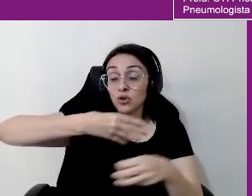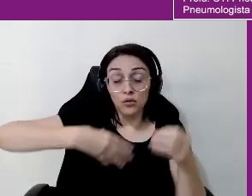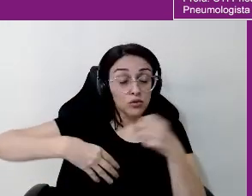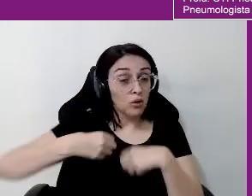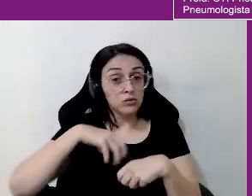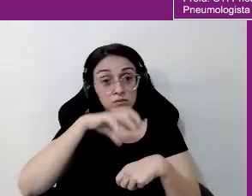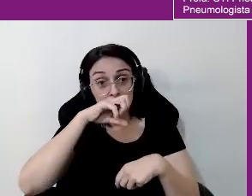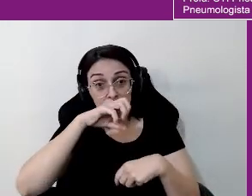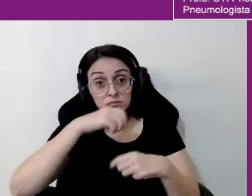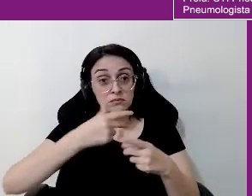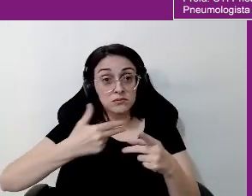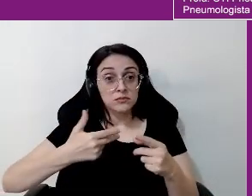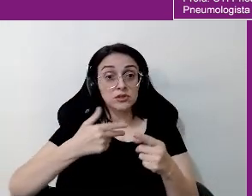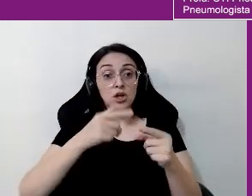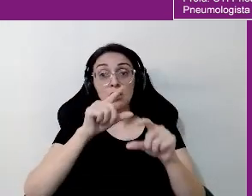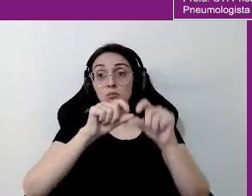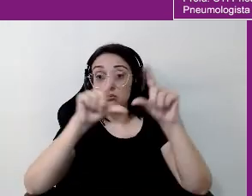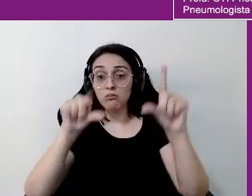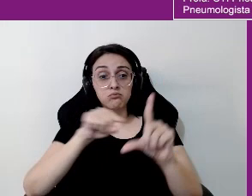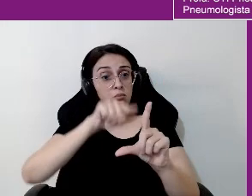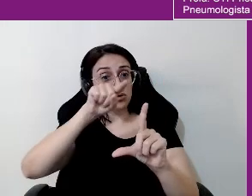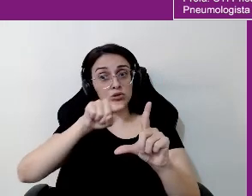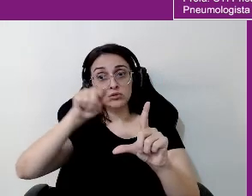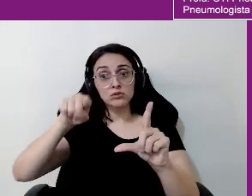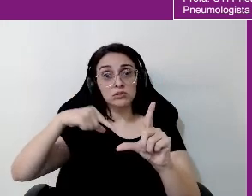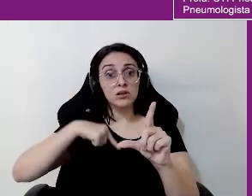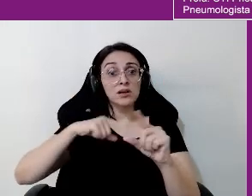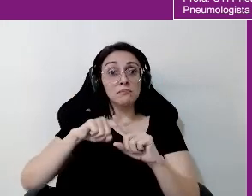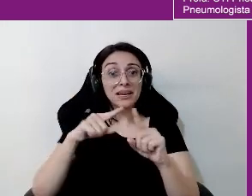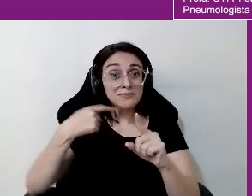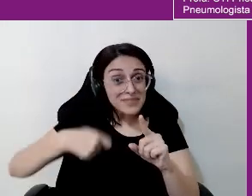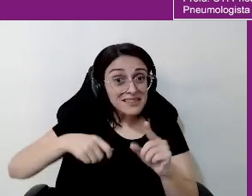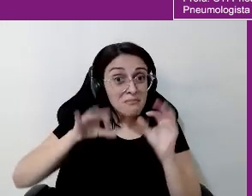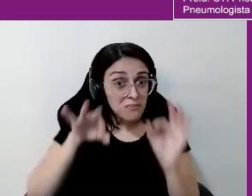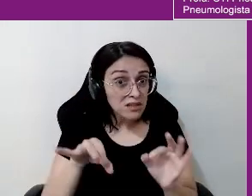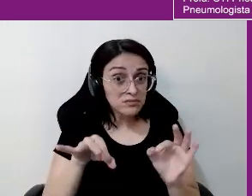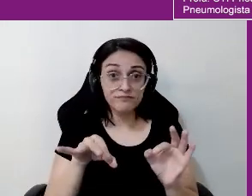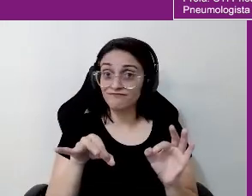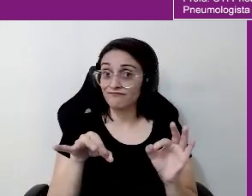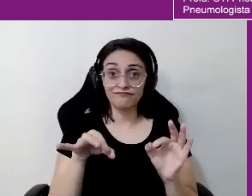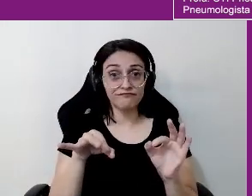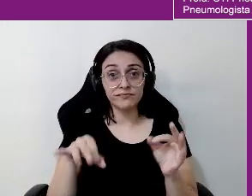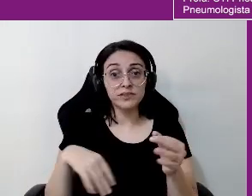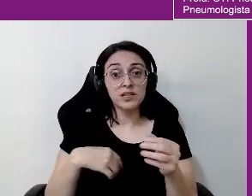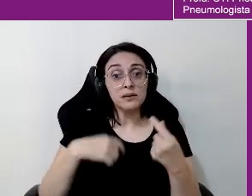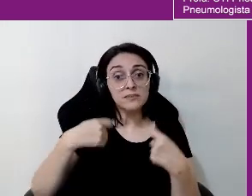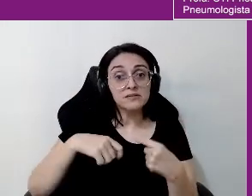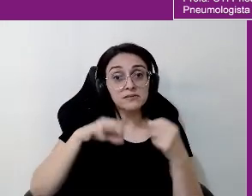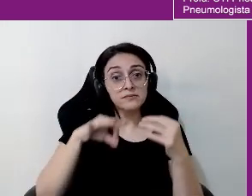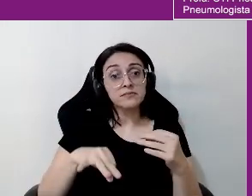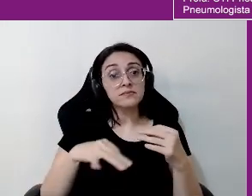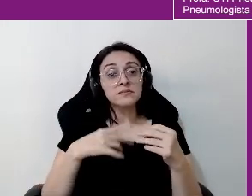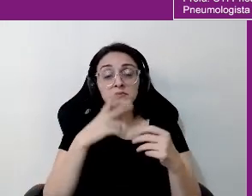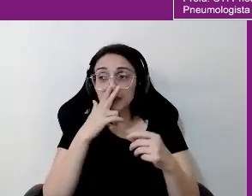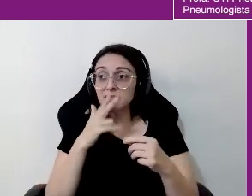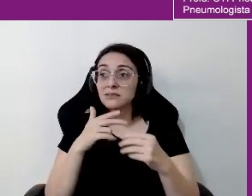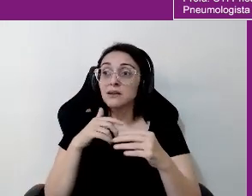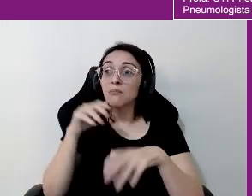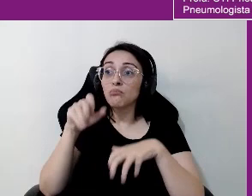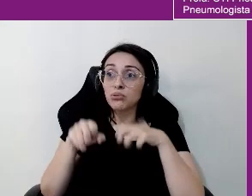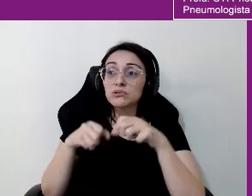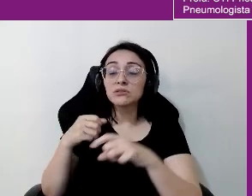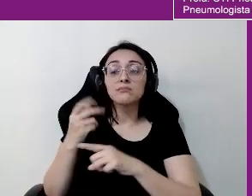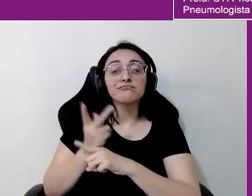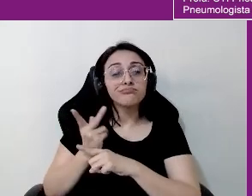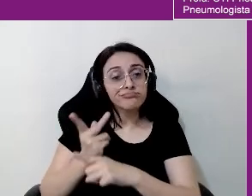ventilatórios, novas monitorizações, mas não necessariamente o que a gente precisa. O que a gente precisa, a gente está perseguindo e a gente ainda